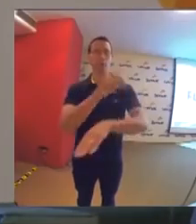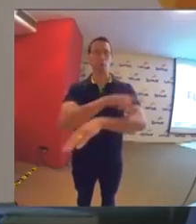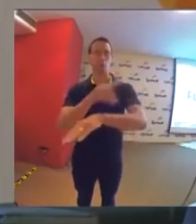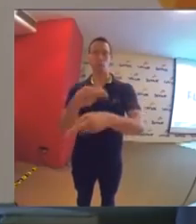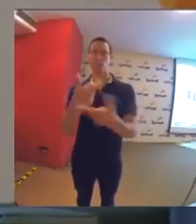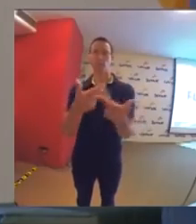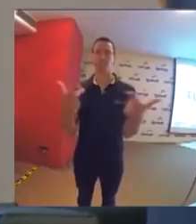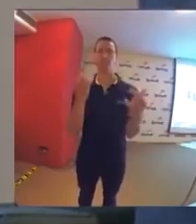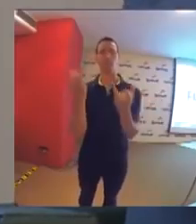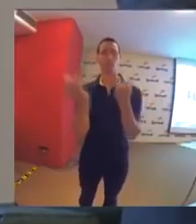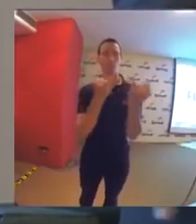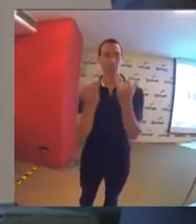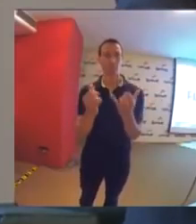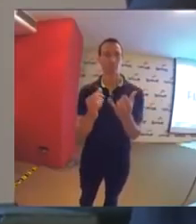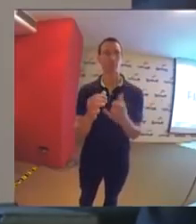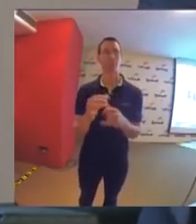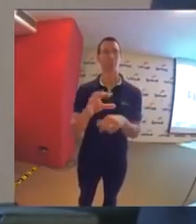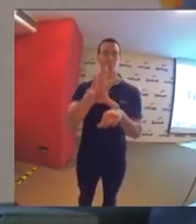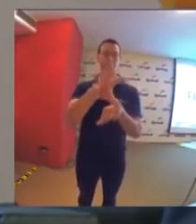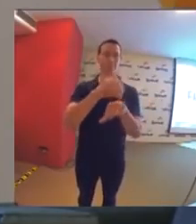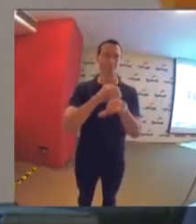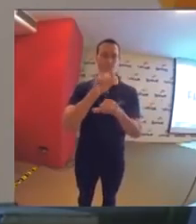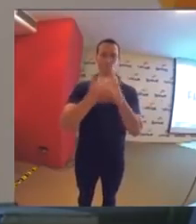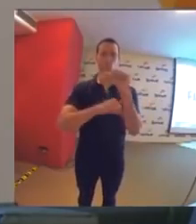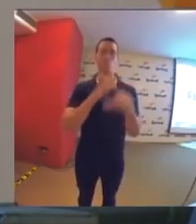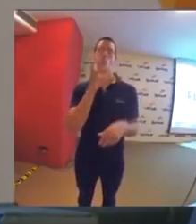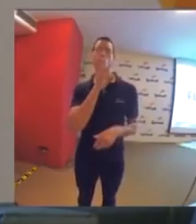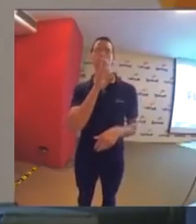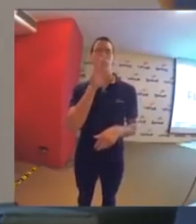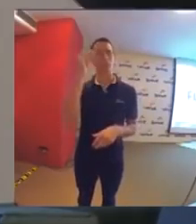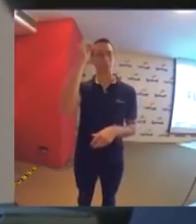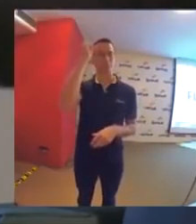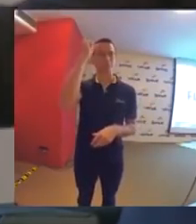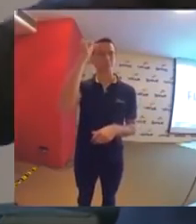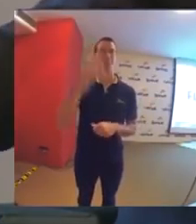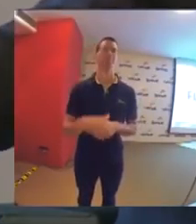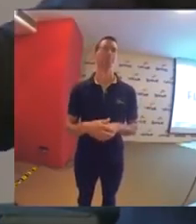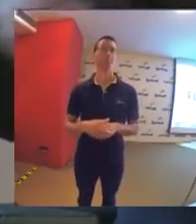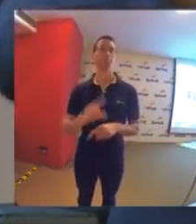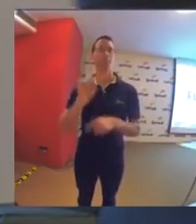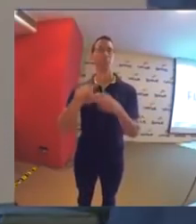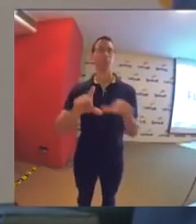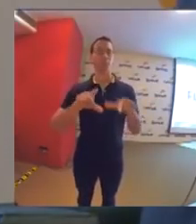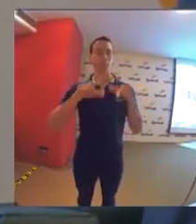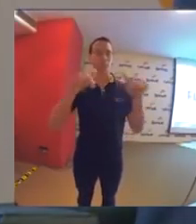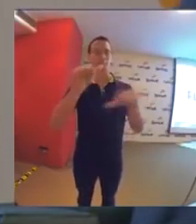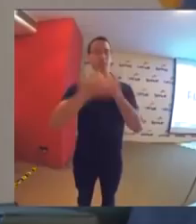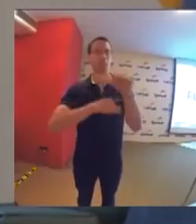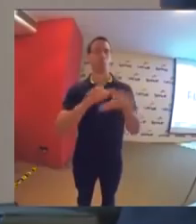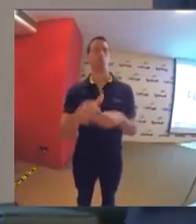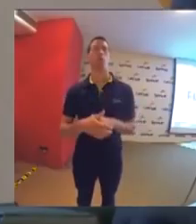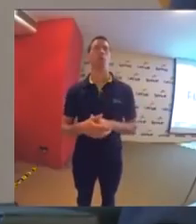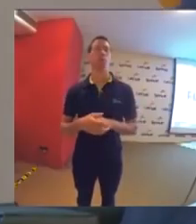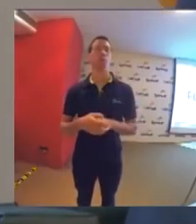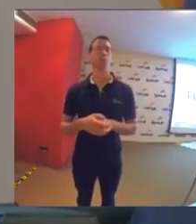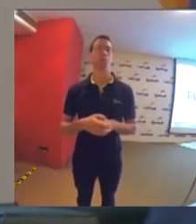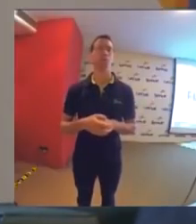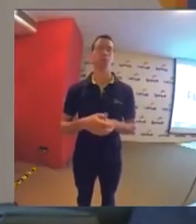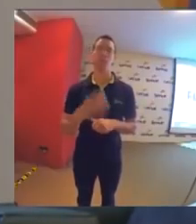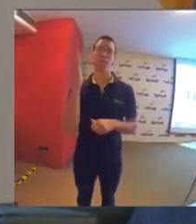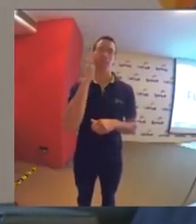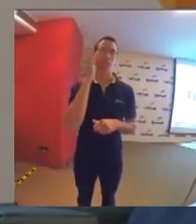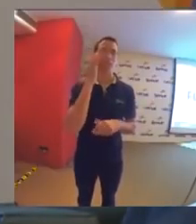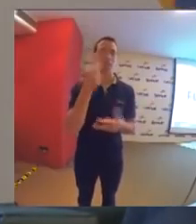em conhecimento. E eles pegaram nesse conhecimento, puseram numa ação. Eles sabiam martelar, sabiam parafusar, também sabiam atirar,